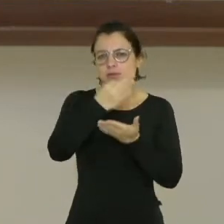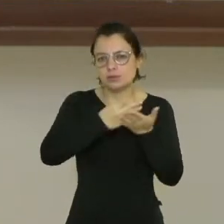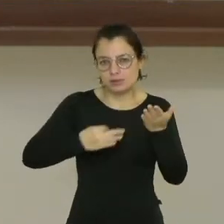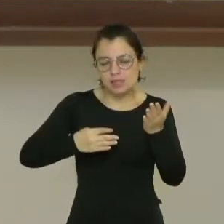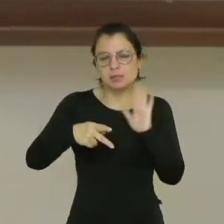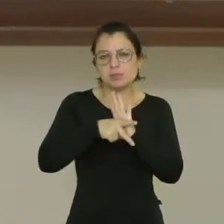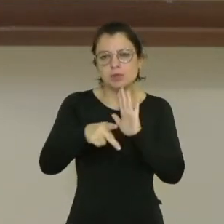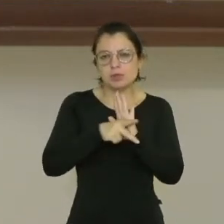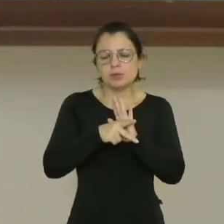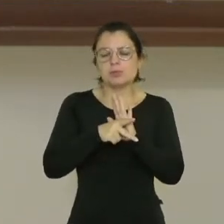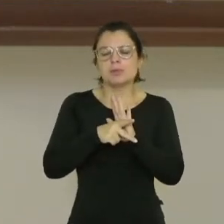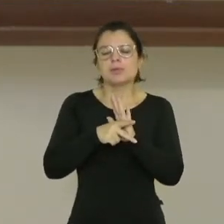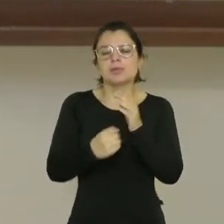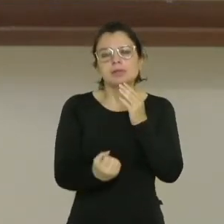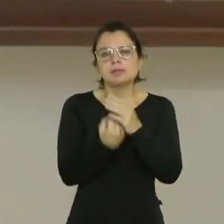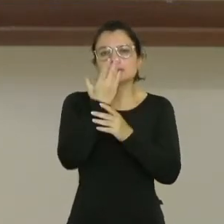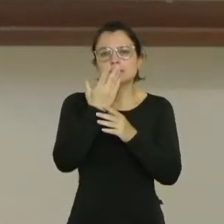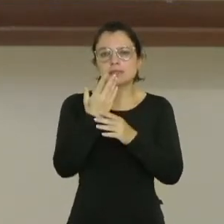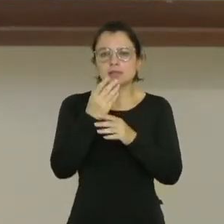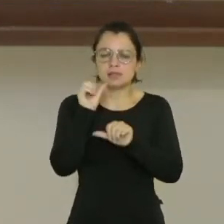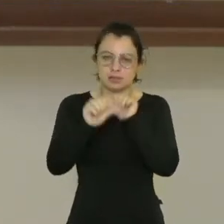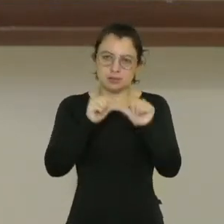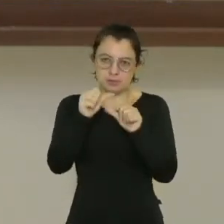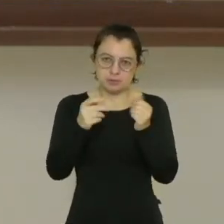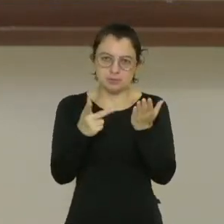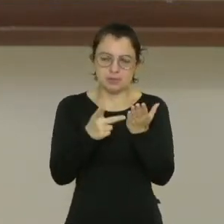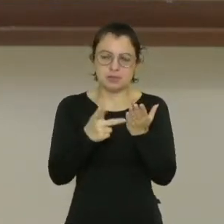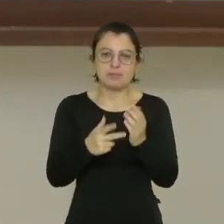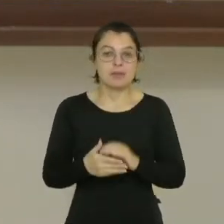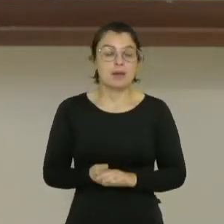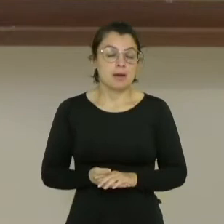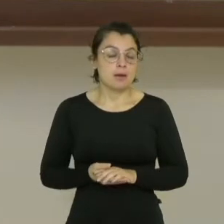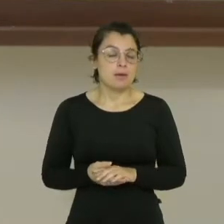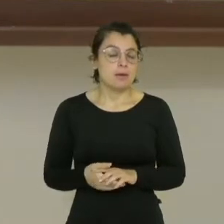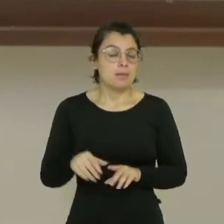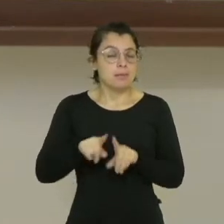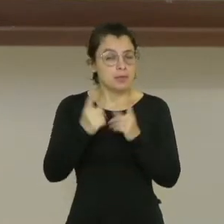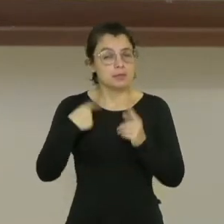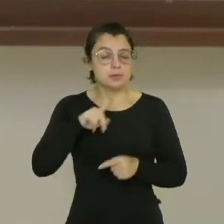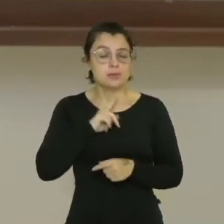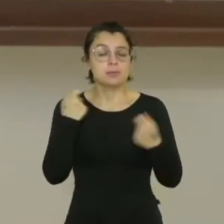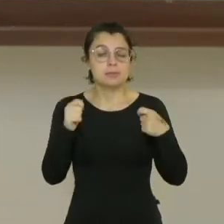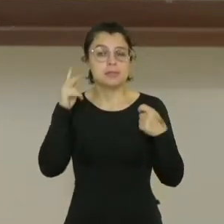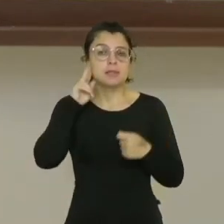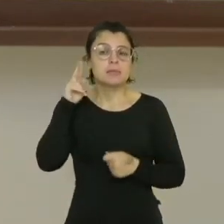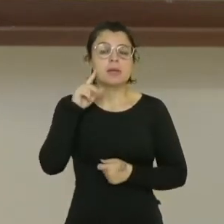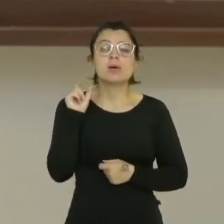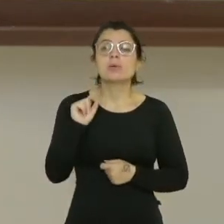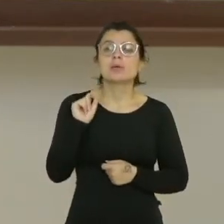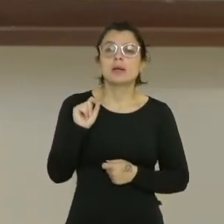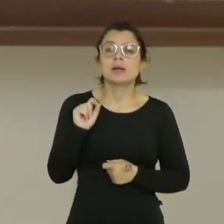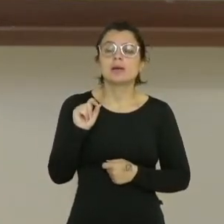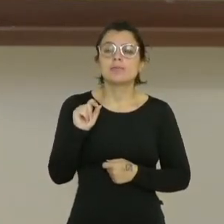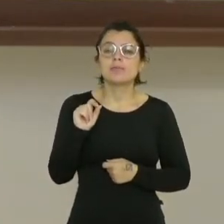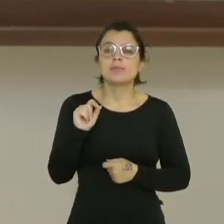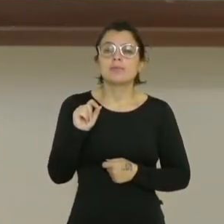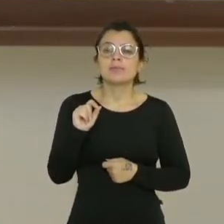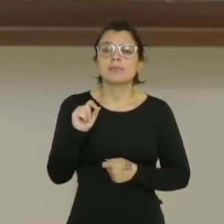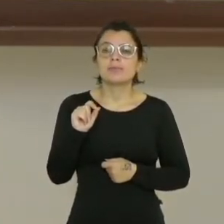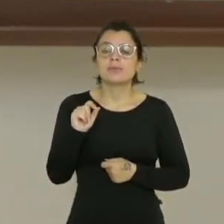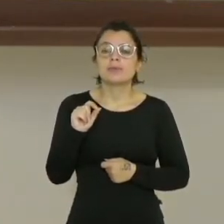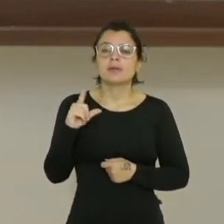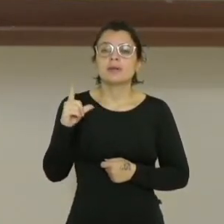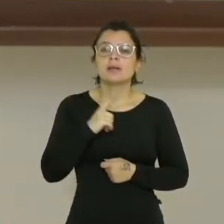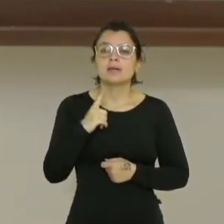a reforma protestante. É bom lembrar que foi possível acontecer a reforma protestante nesse momento por conta também da influência do